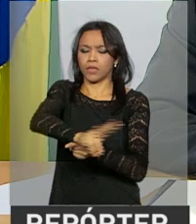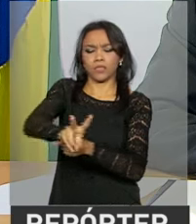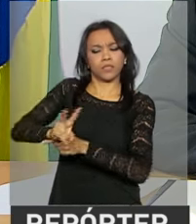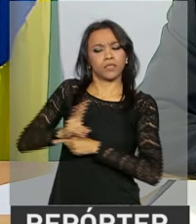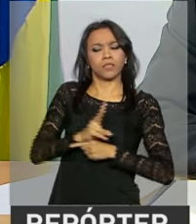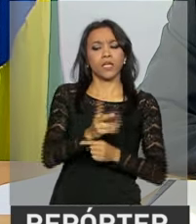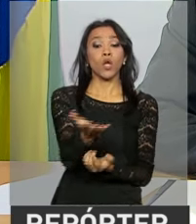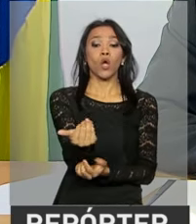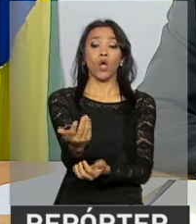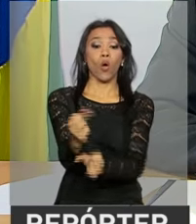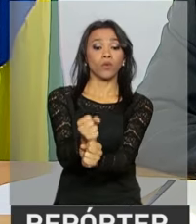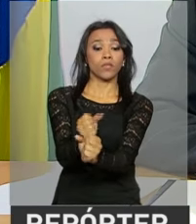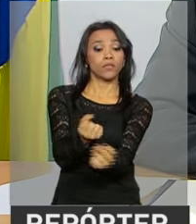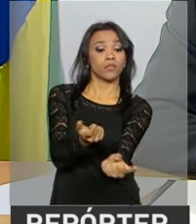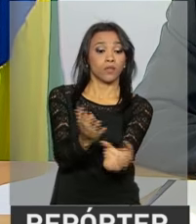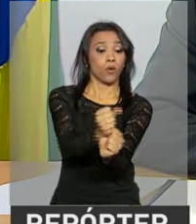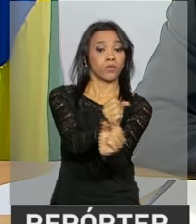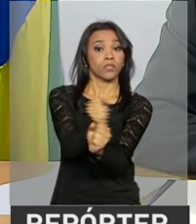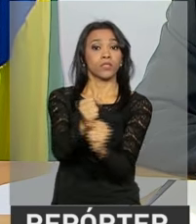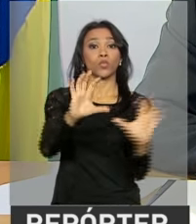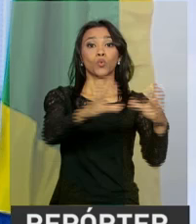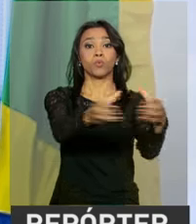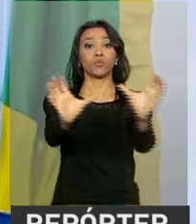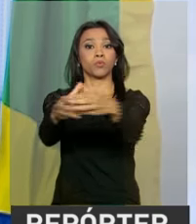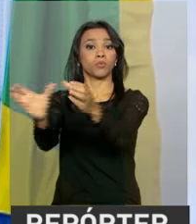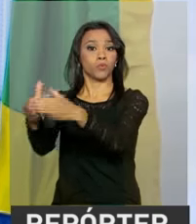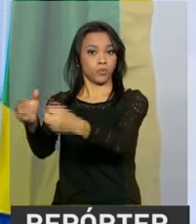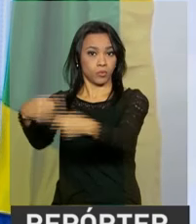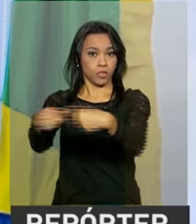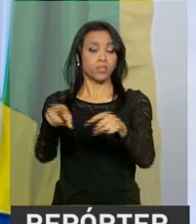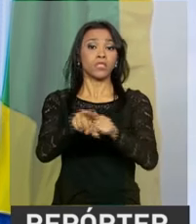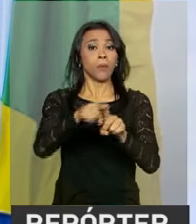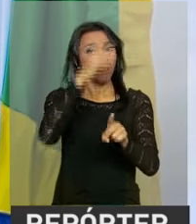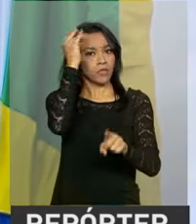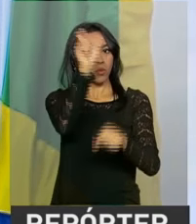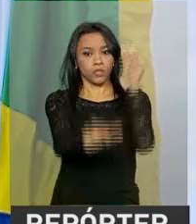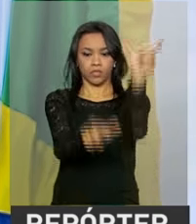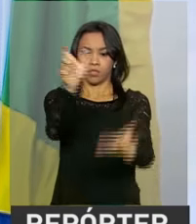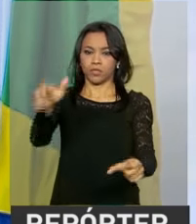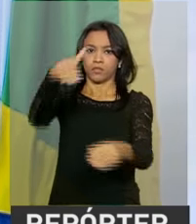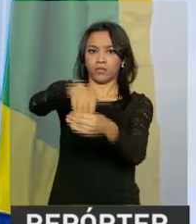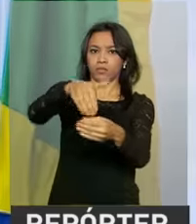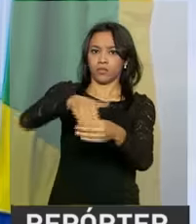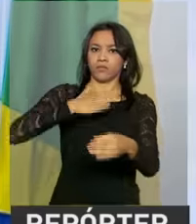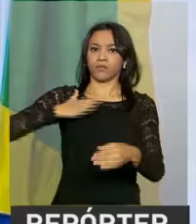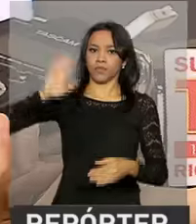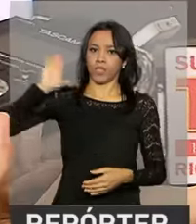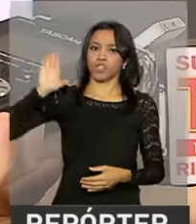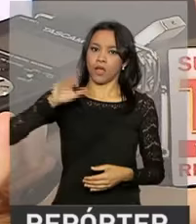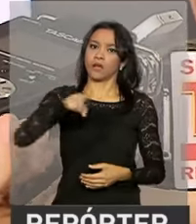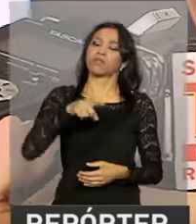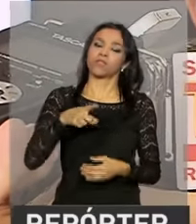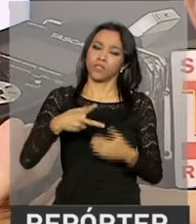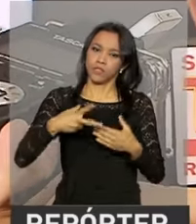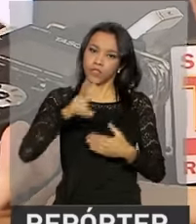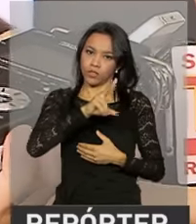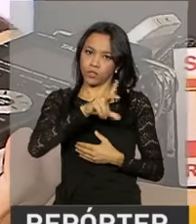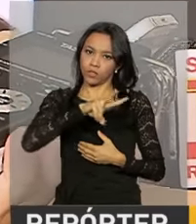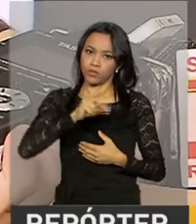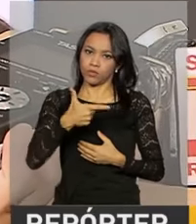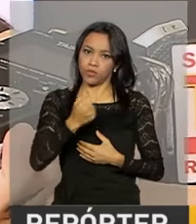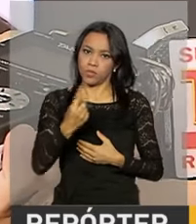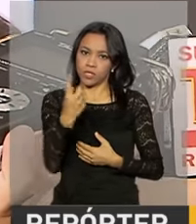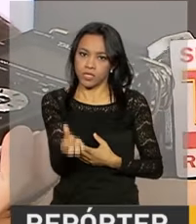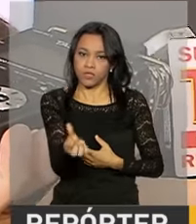prestação de contas de candidatos partidos e coligações nas eleições 2016 é necessário também que a